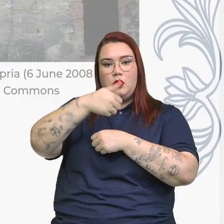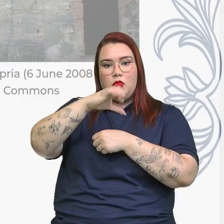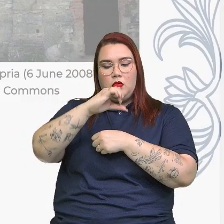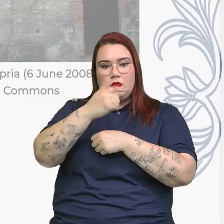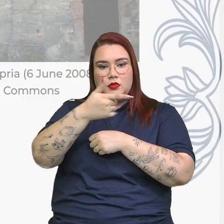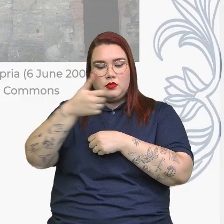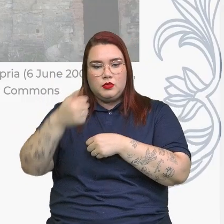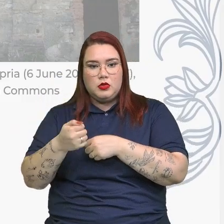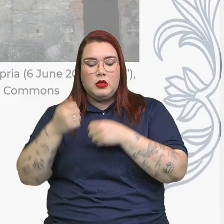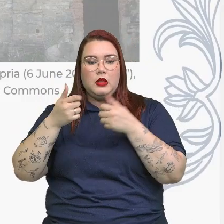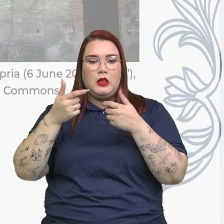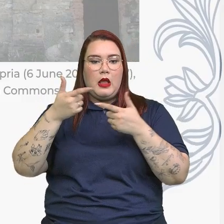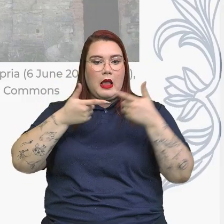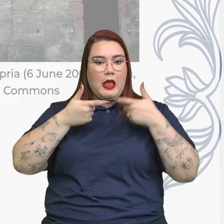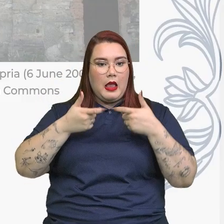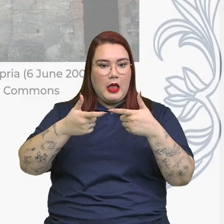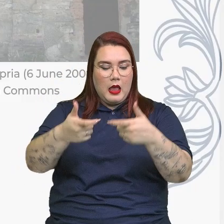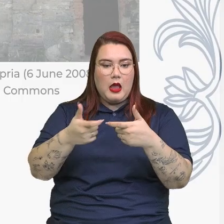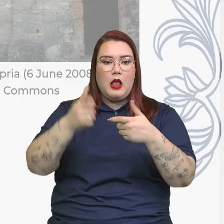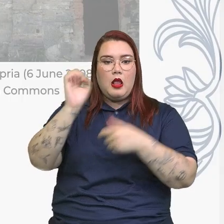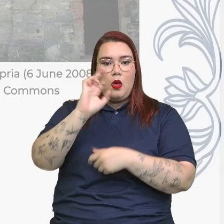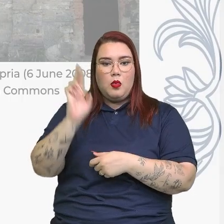Guerra Civil Russa,